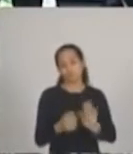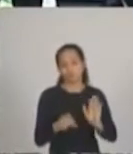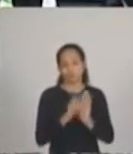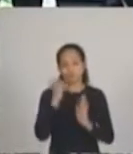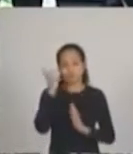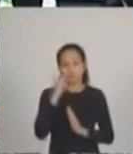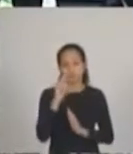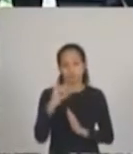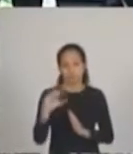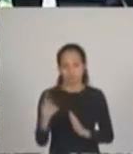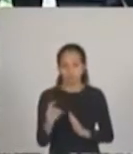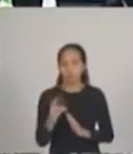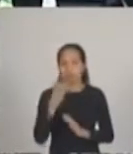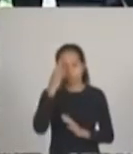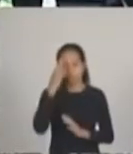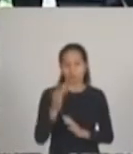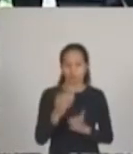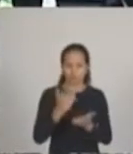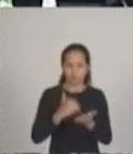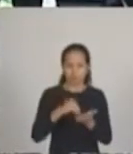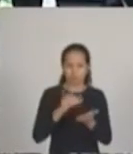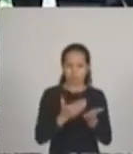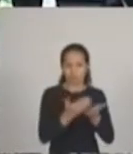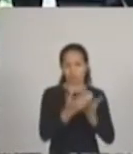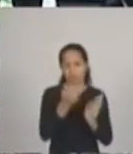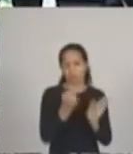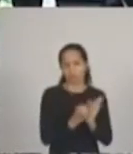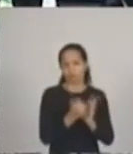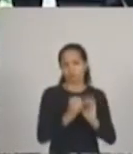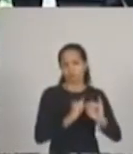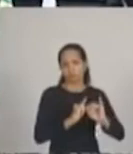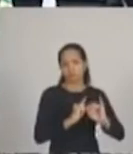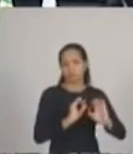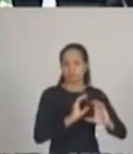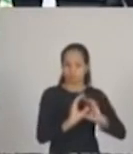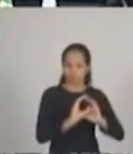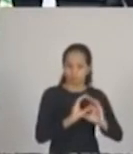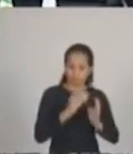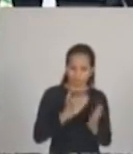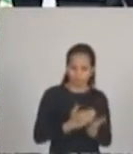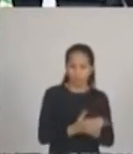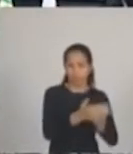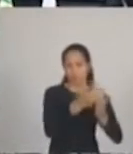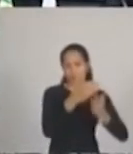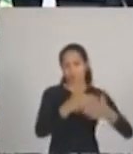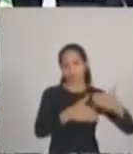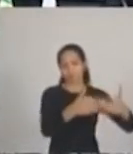deputado Vandinho Leite. Ciente a secretaria para registrar o comunicado e arquivar o processo.